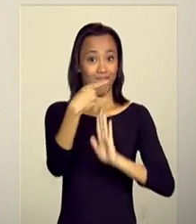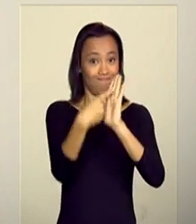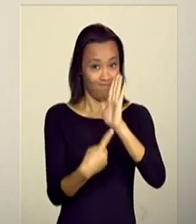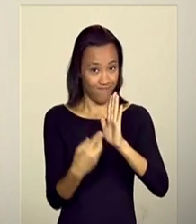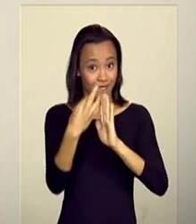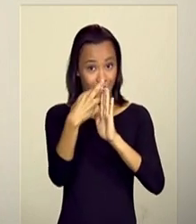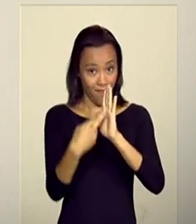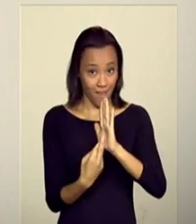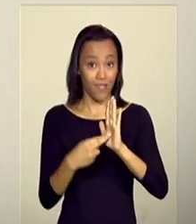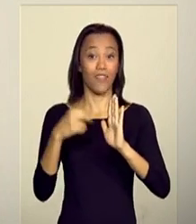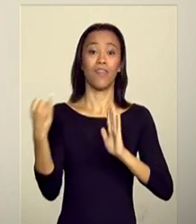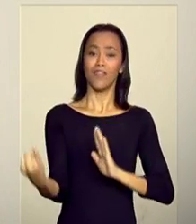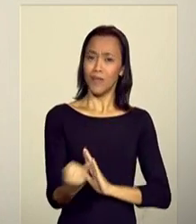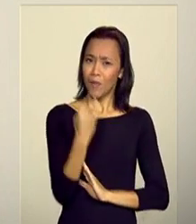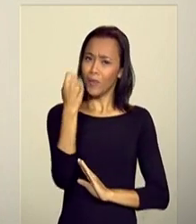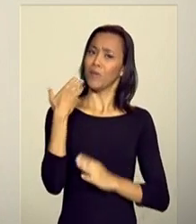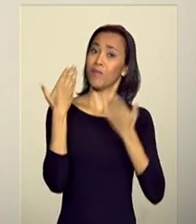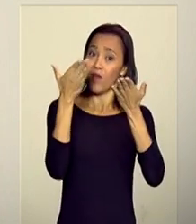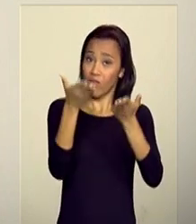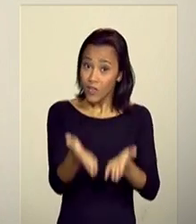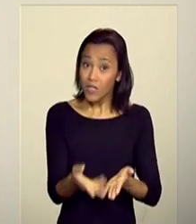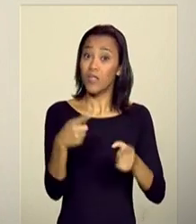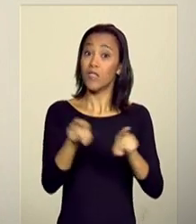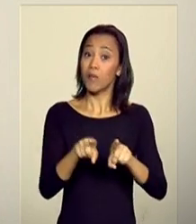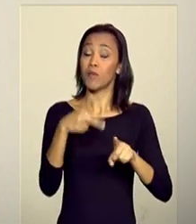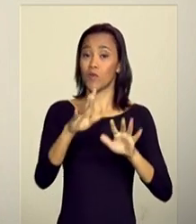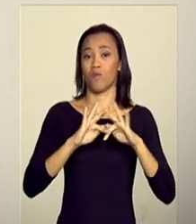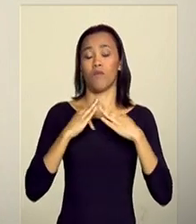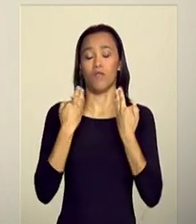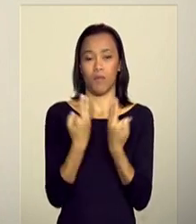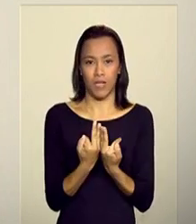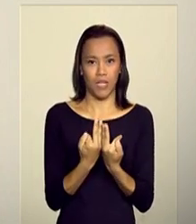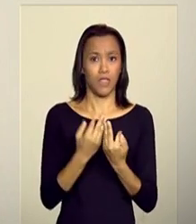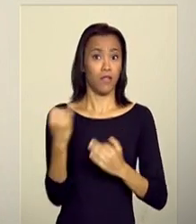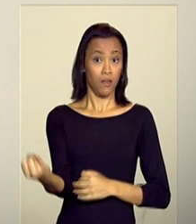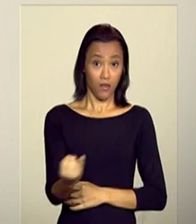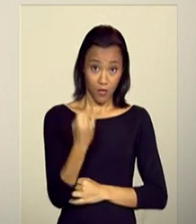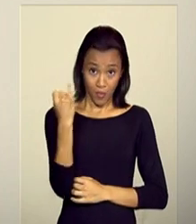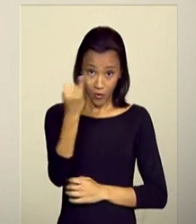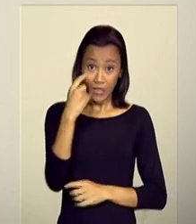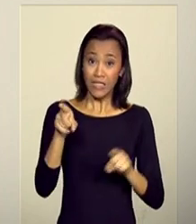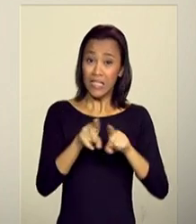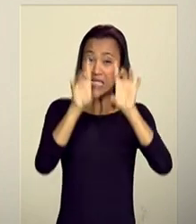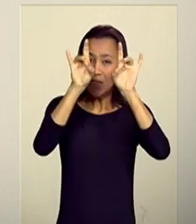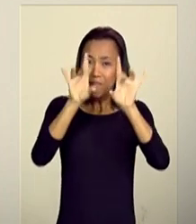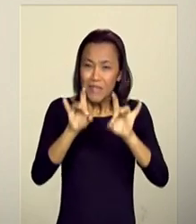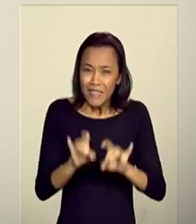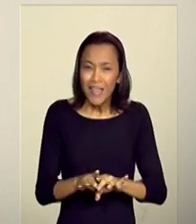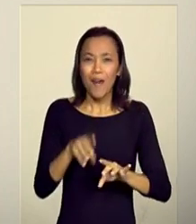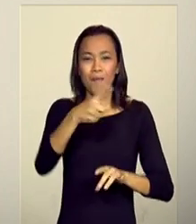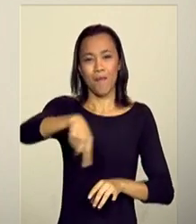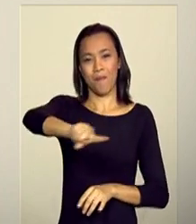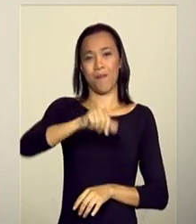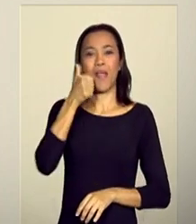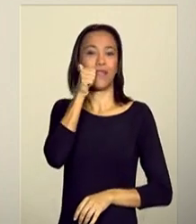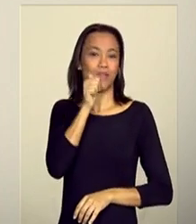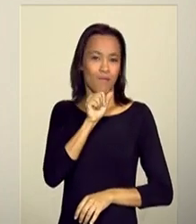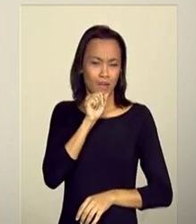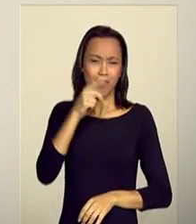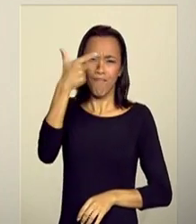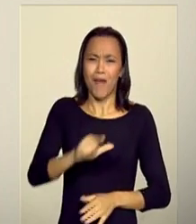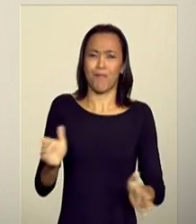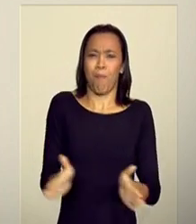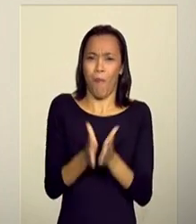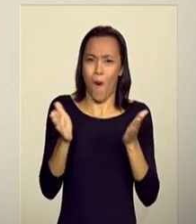medidas muito importantes para você e para sua família importantes especialmente para as mães de família